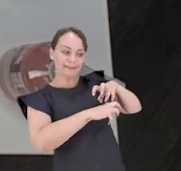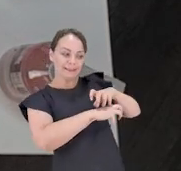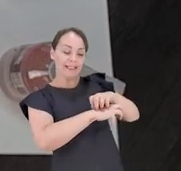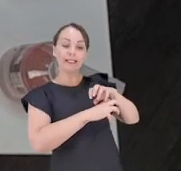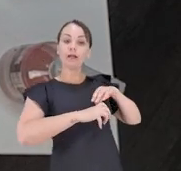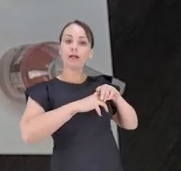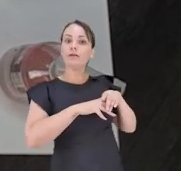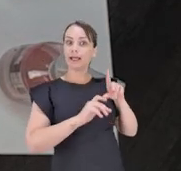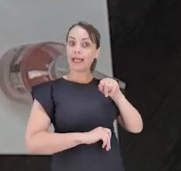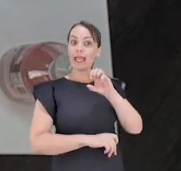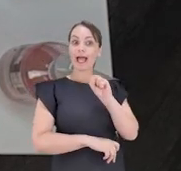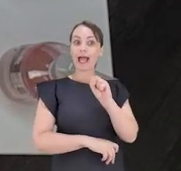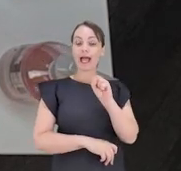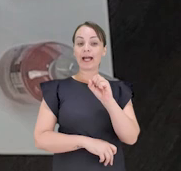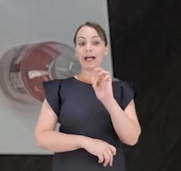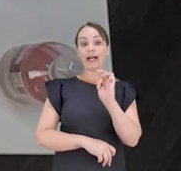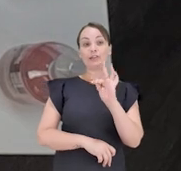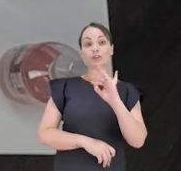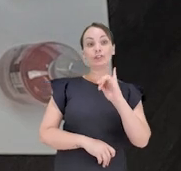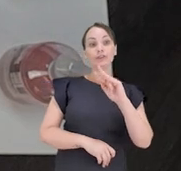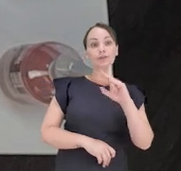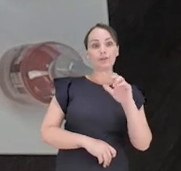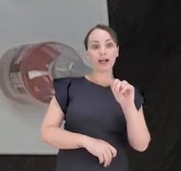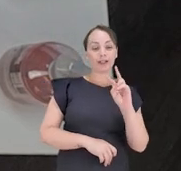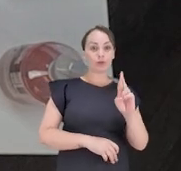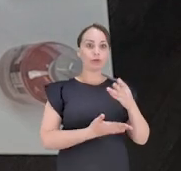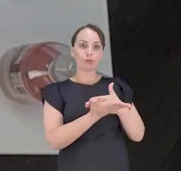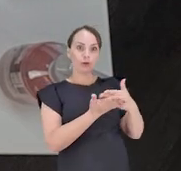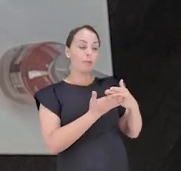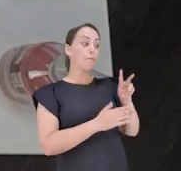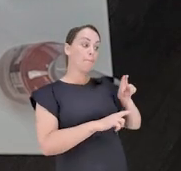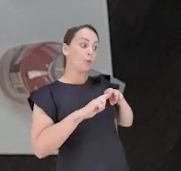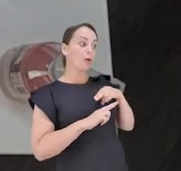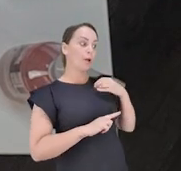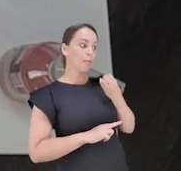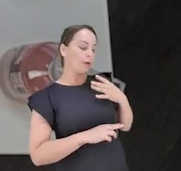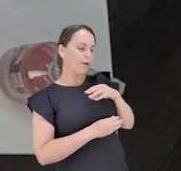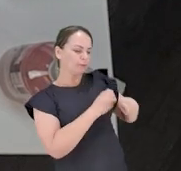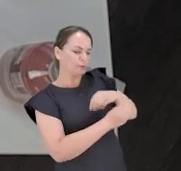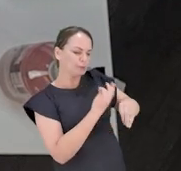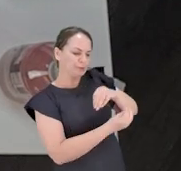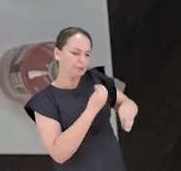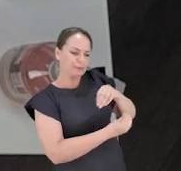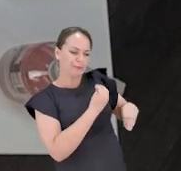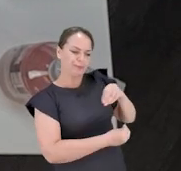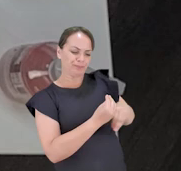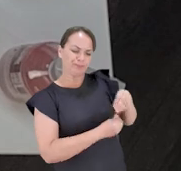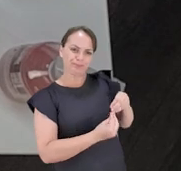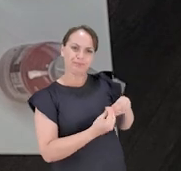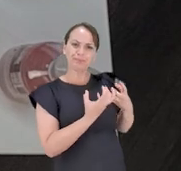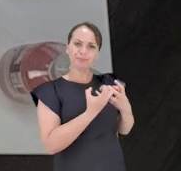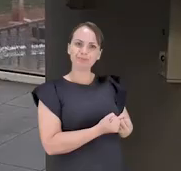essas teias são do ativador, que tá fazendo efeito. Então é sempre bom você misturar bastante até pegar o efeito certinho